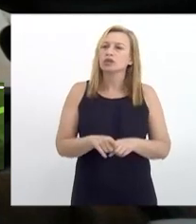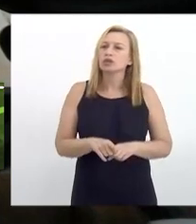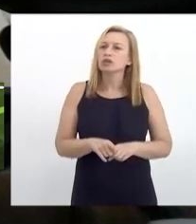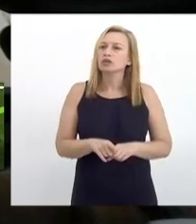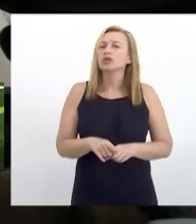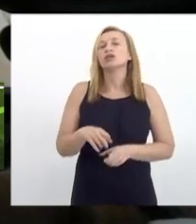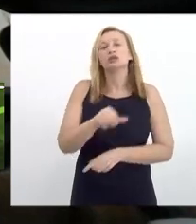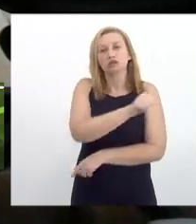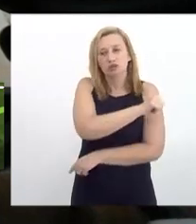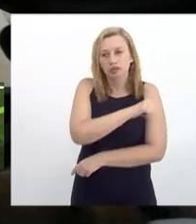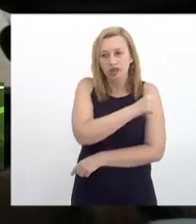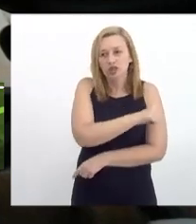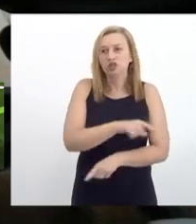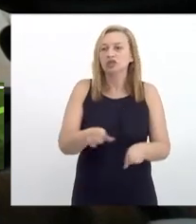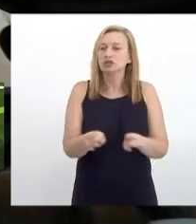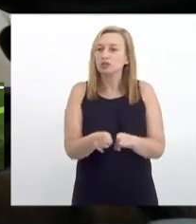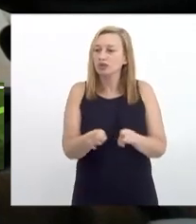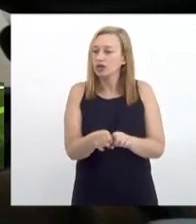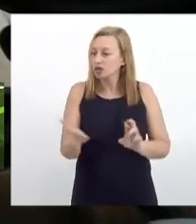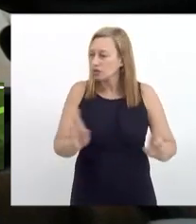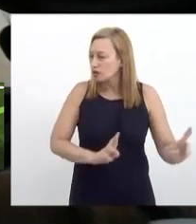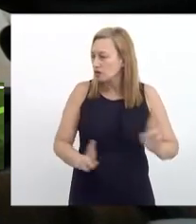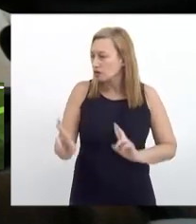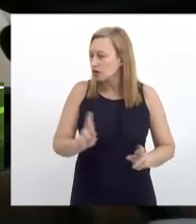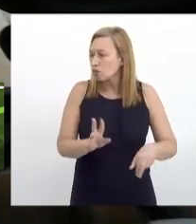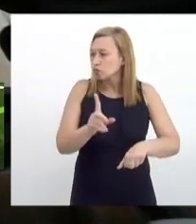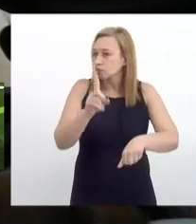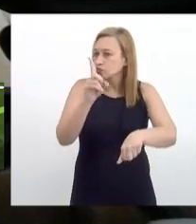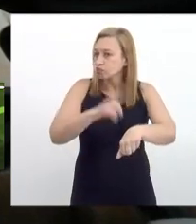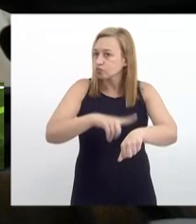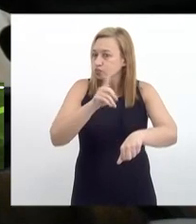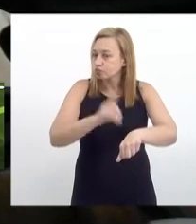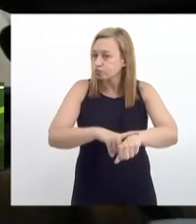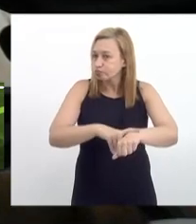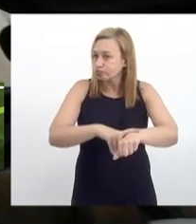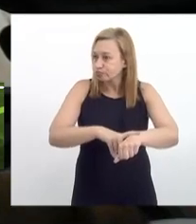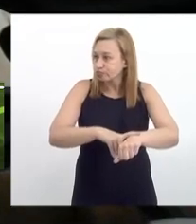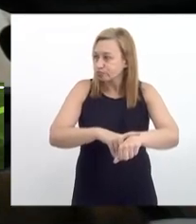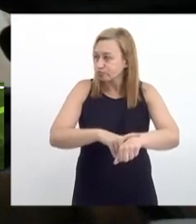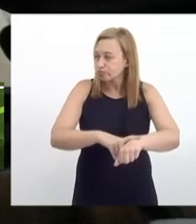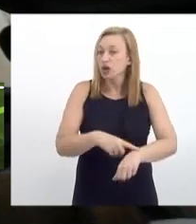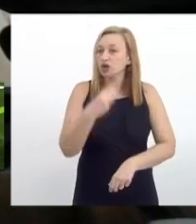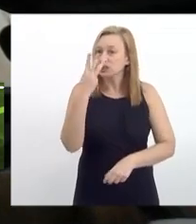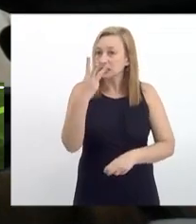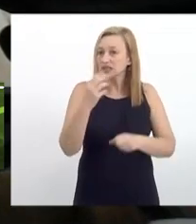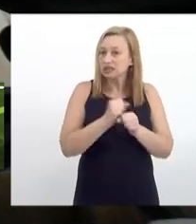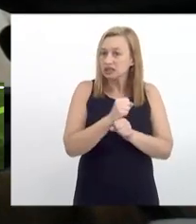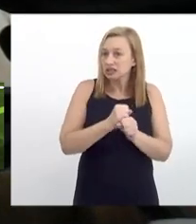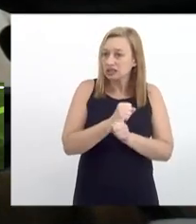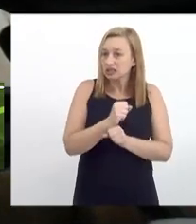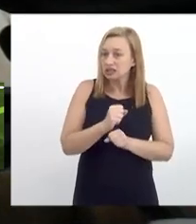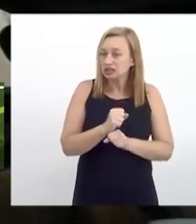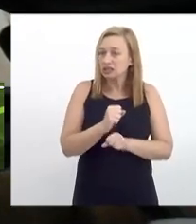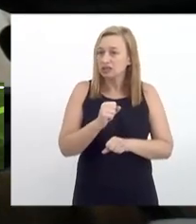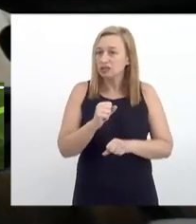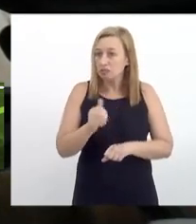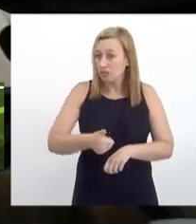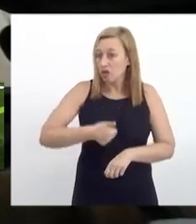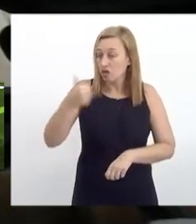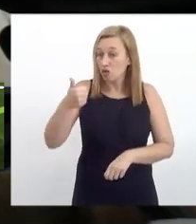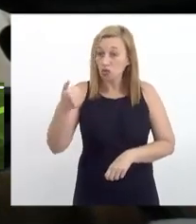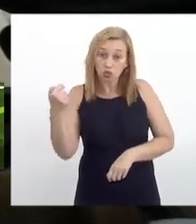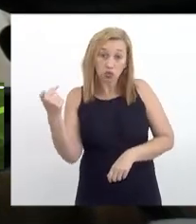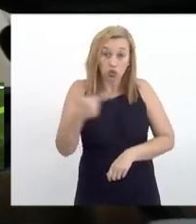pela enfermeira Rejane com relação ao tempo, dado que três anos seria muito mais adequado do que